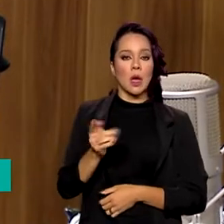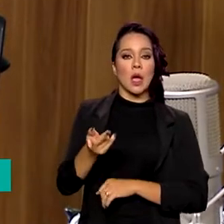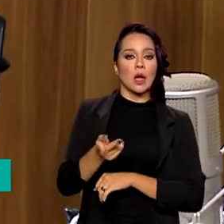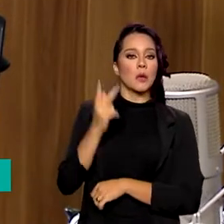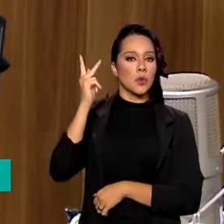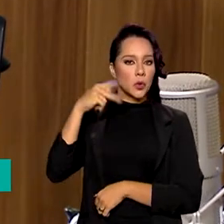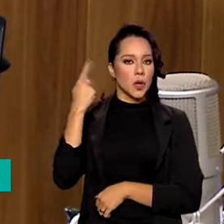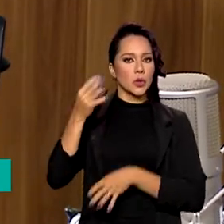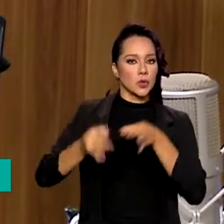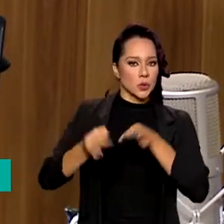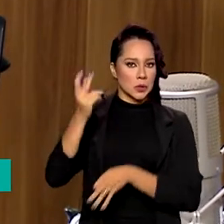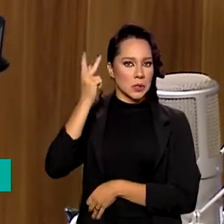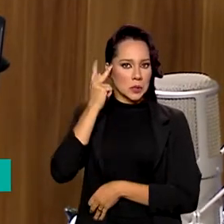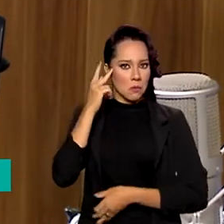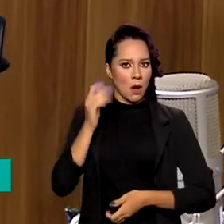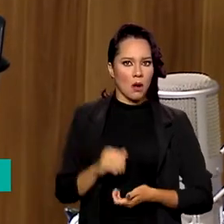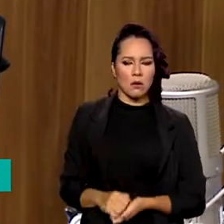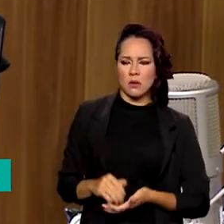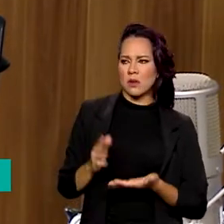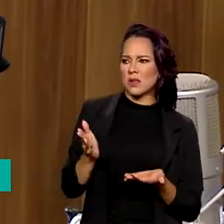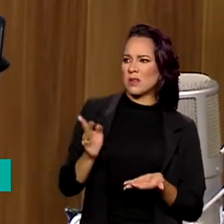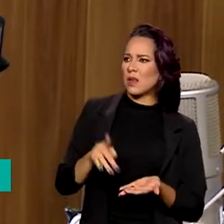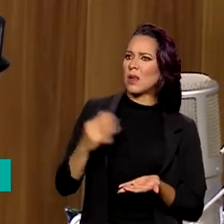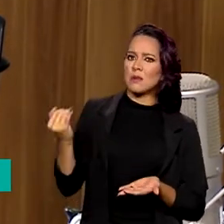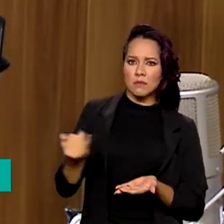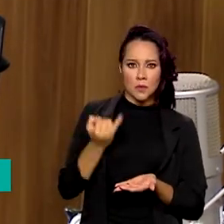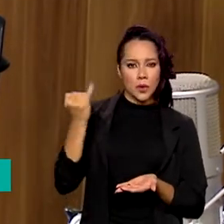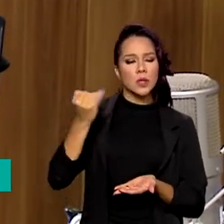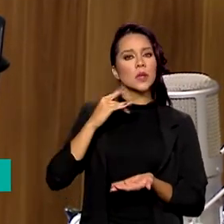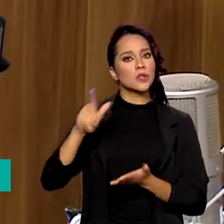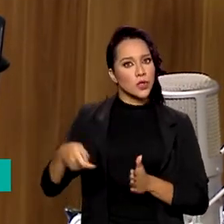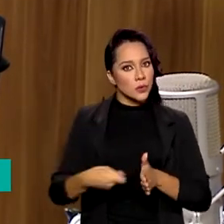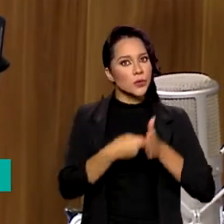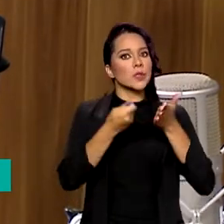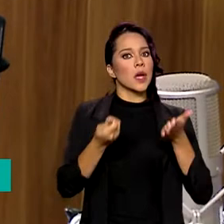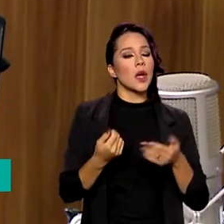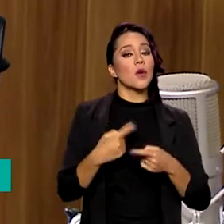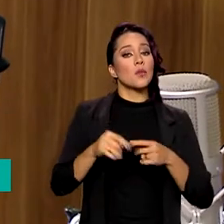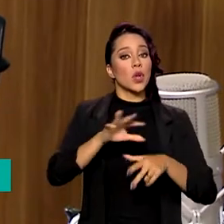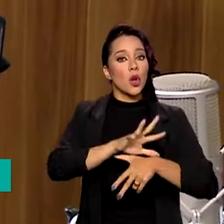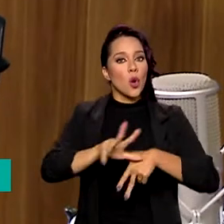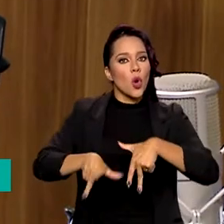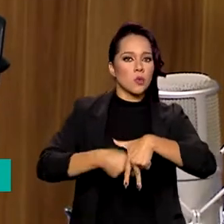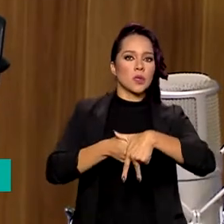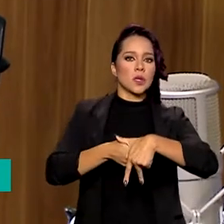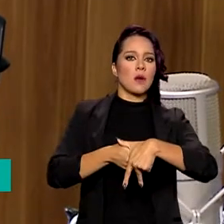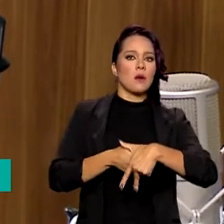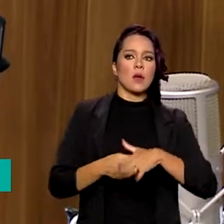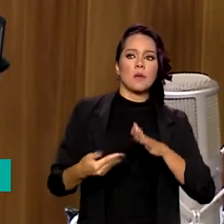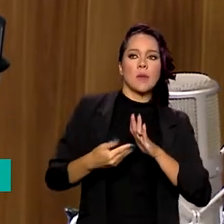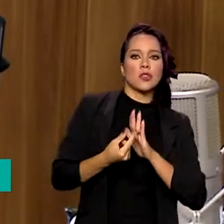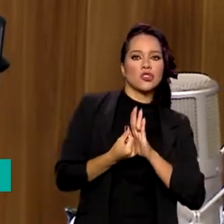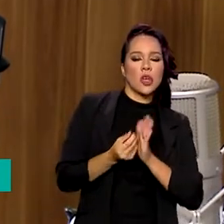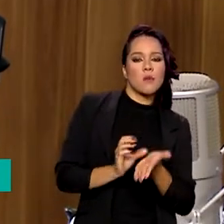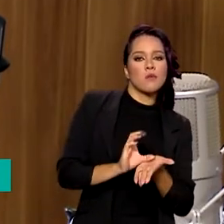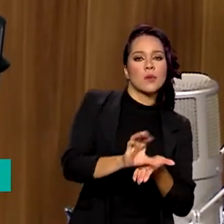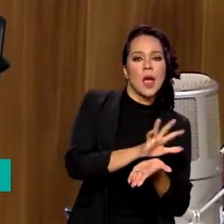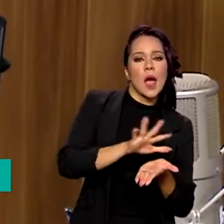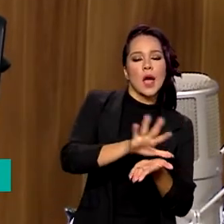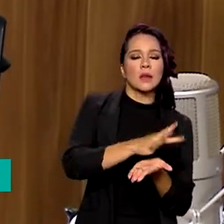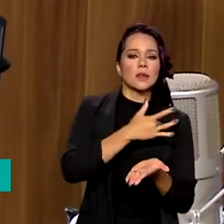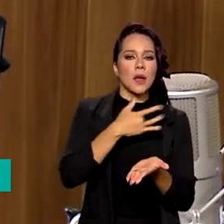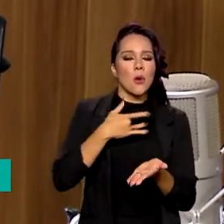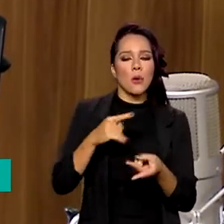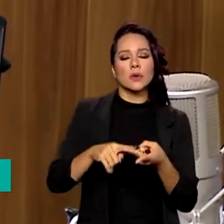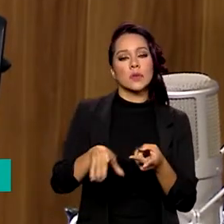de Justiça de São Paulo é muito importante denunciar porque a corrupção impede a liberação de dinheiro para áreas